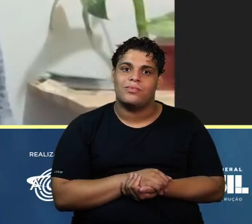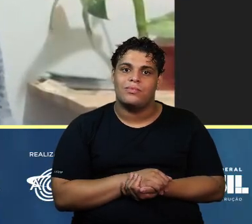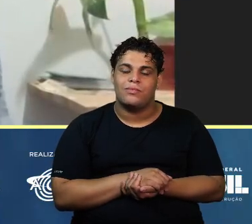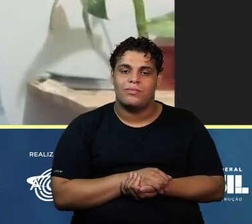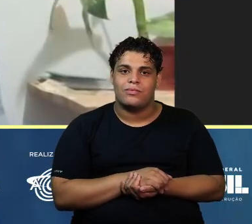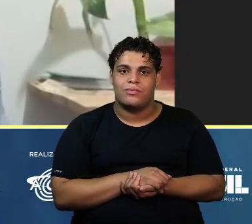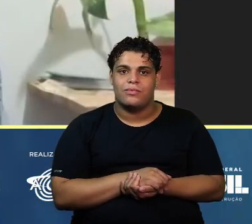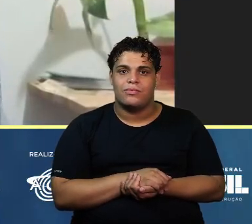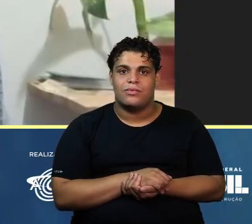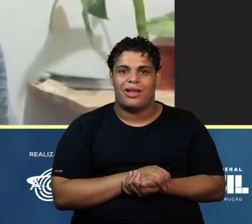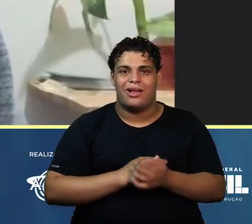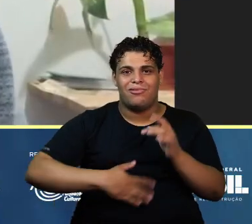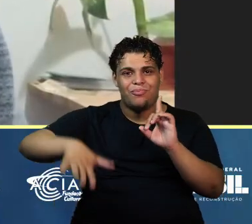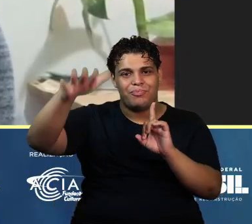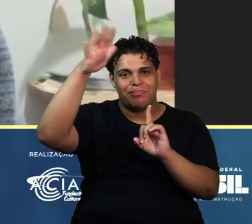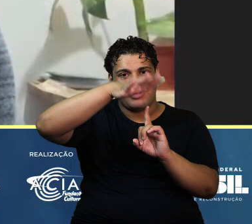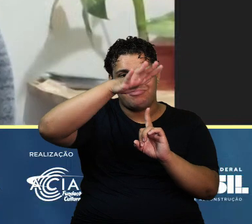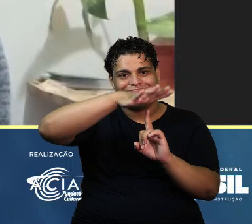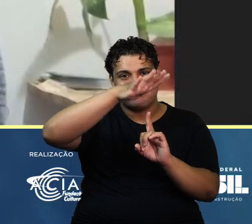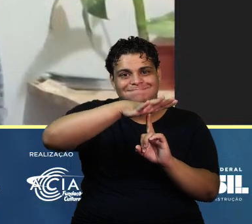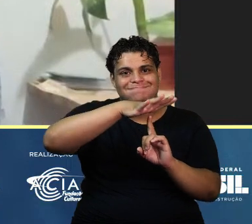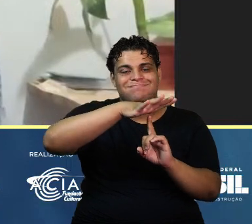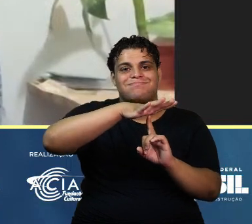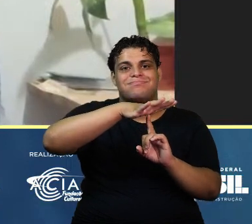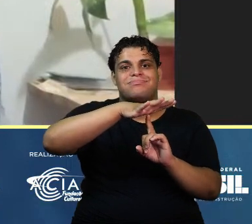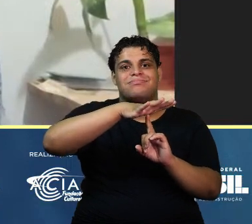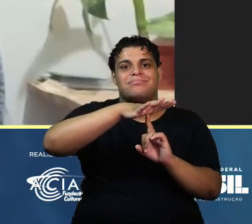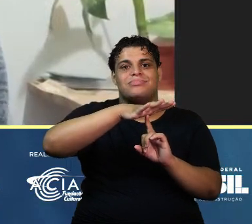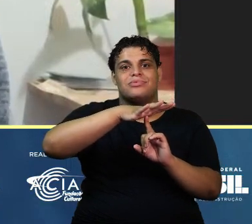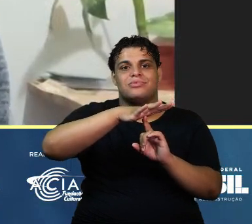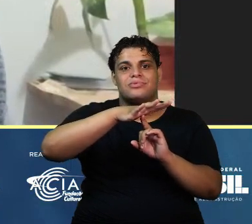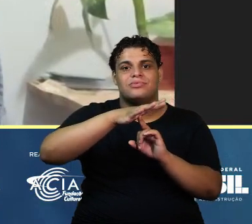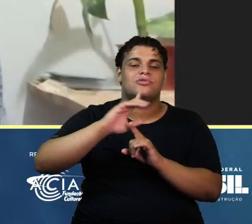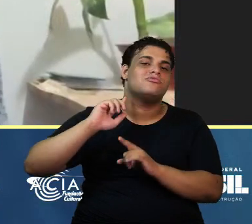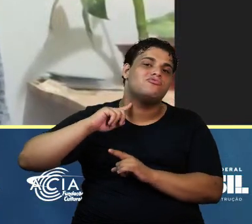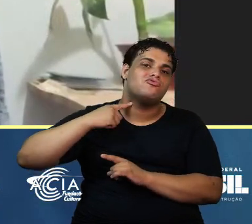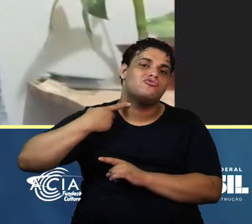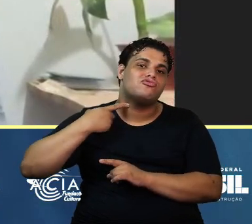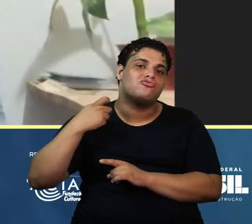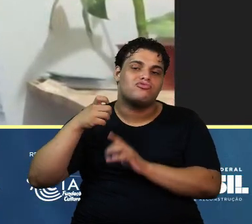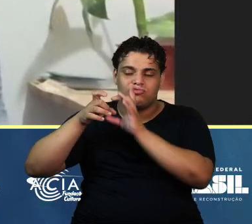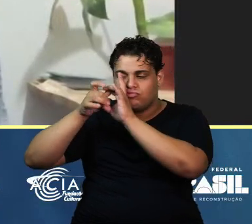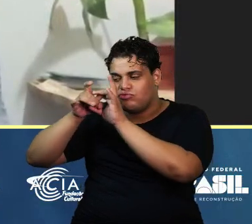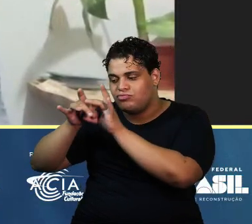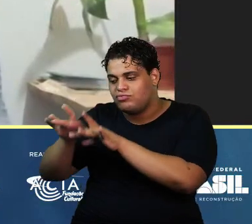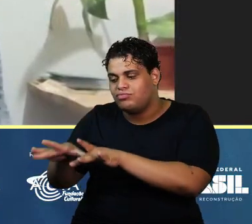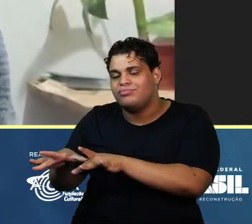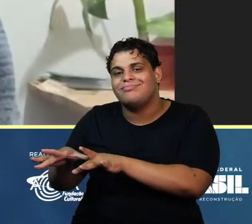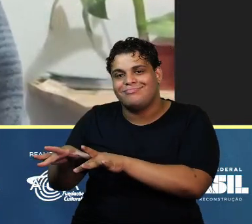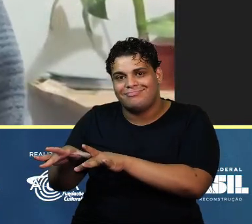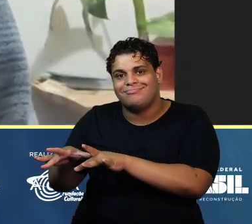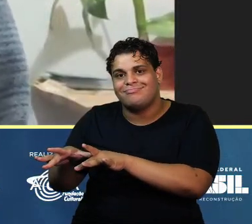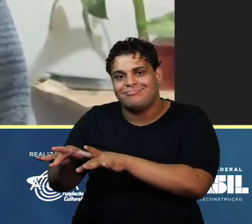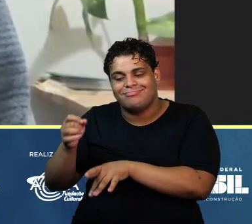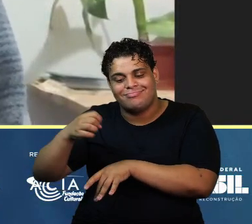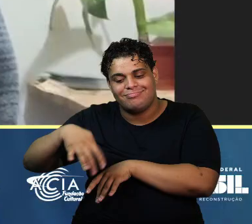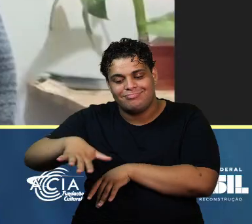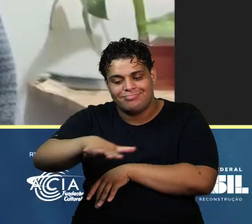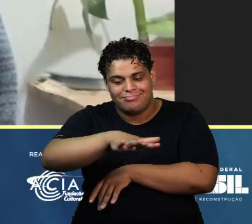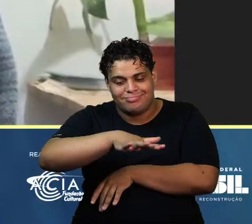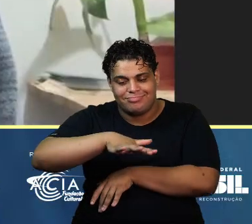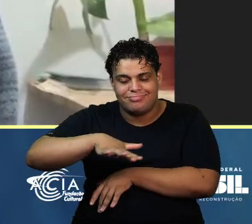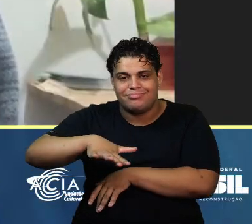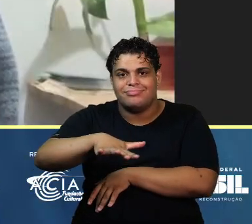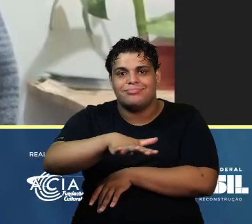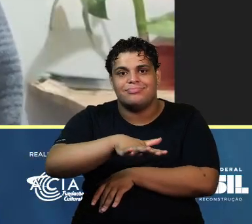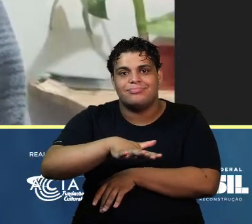o impacto do descarte irregular, né, nessas áreas. Então, a gente sempre